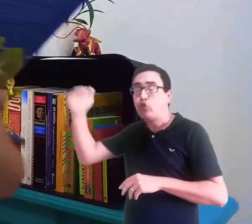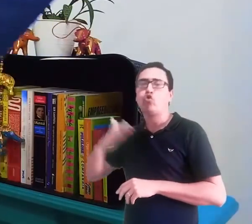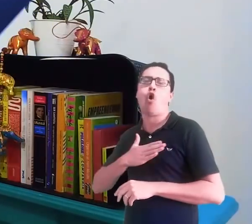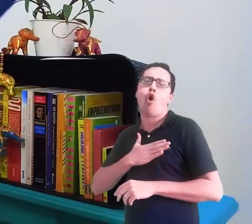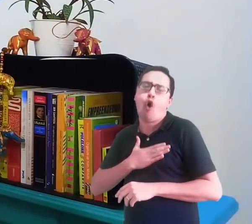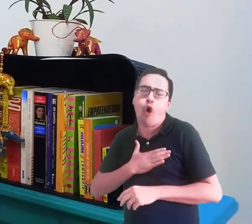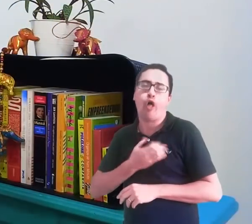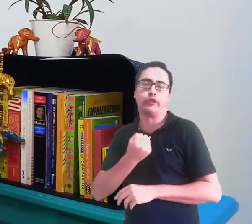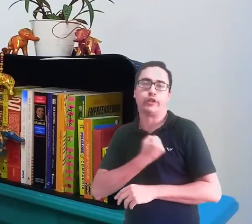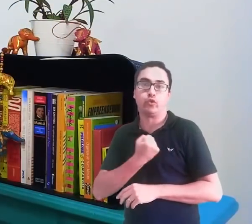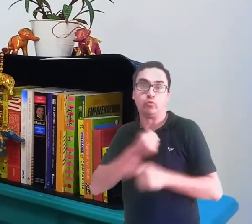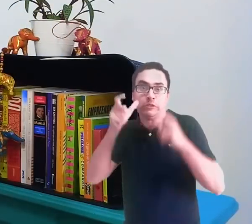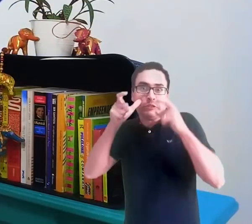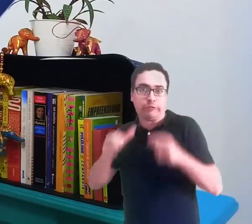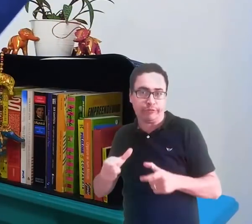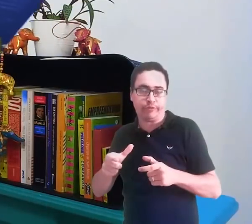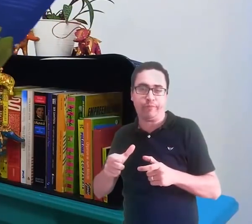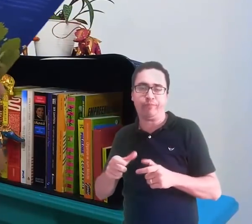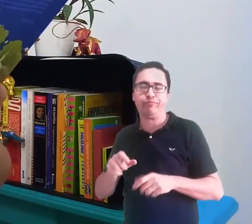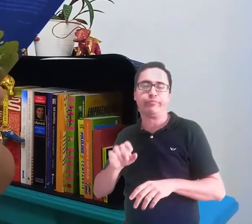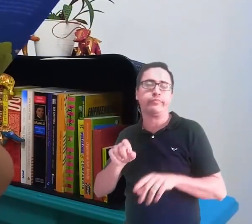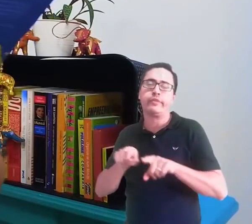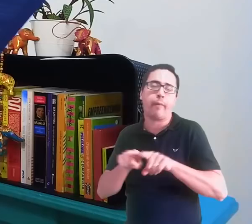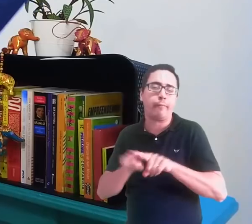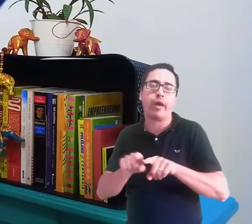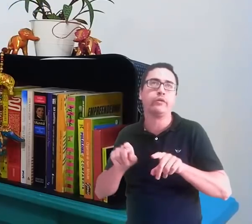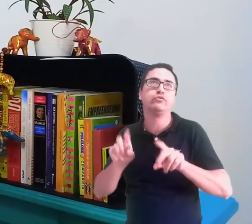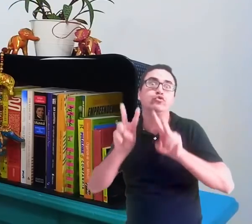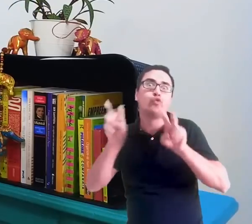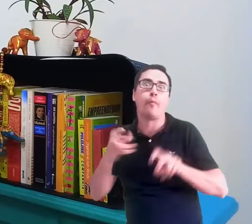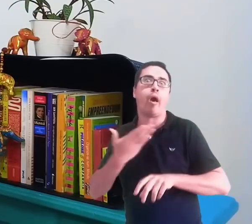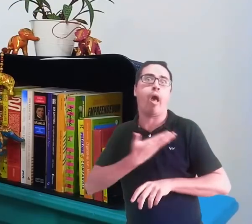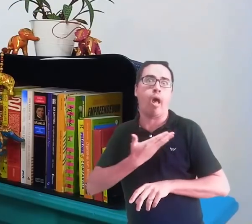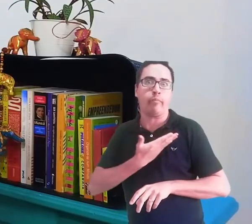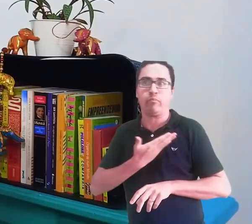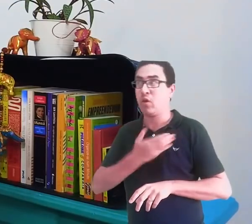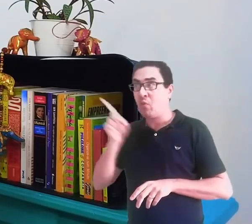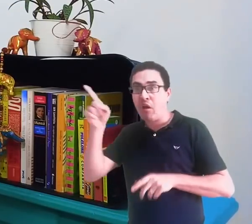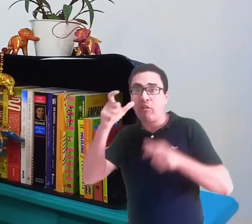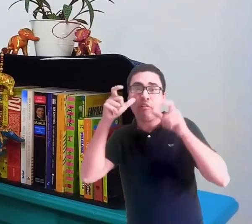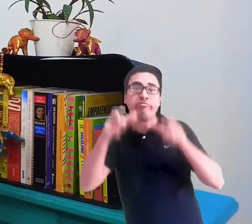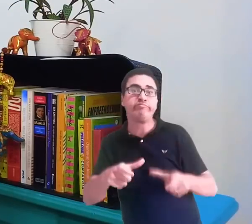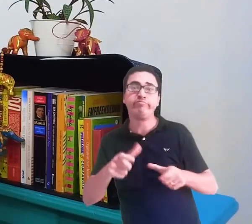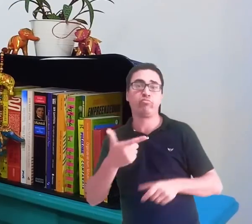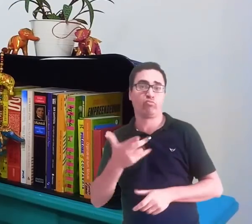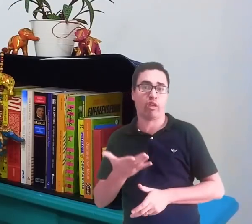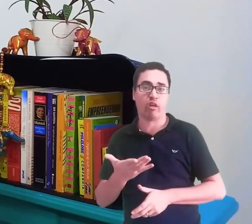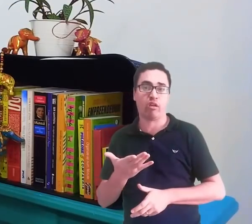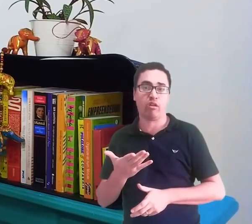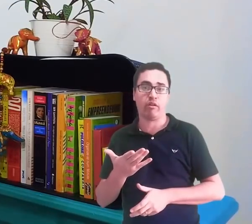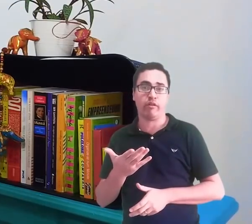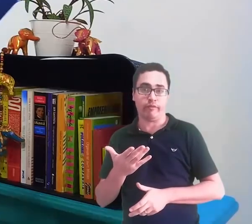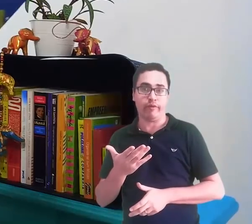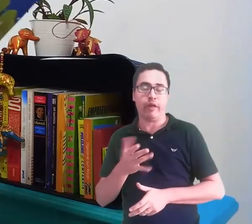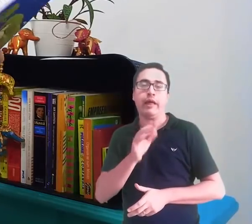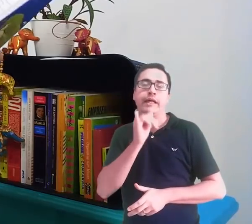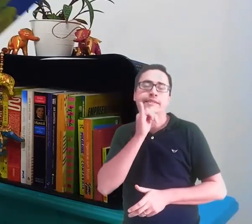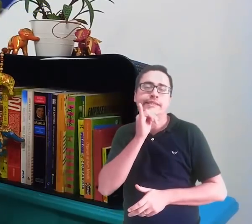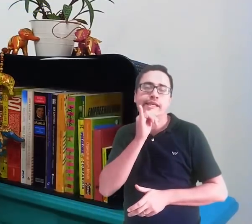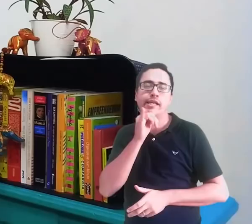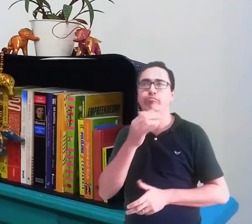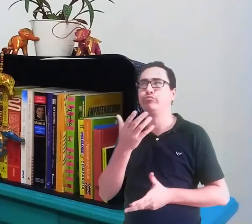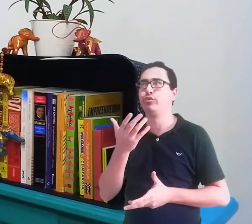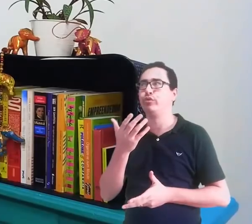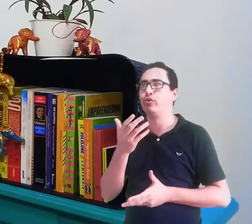números. Quando alguém lhes fala de novo amigo, não se interessam pelo que de fato importa. Jamais perguntam qual é